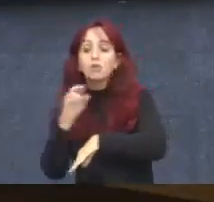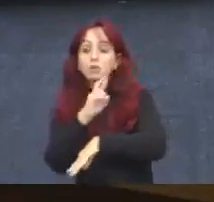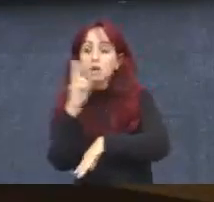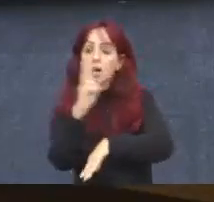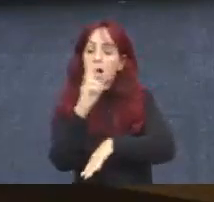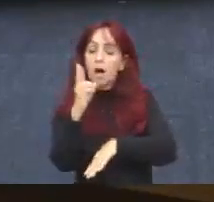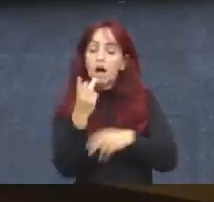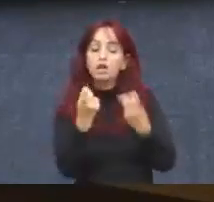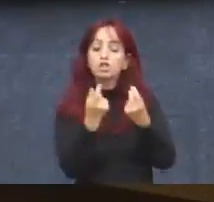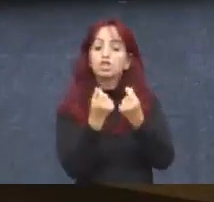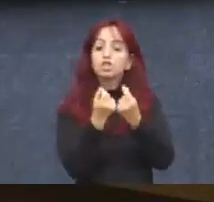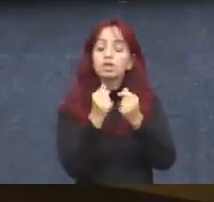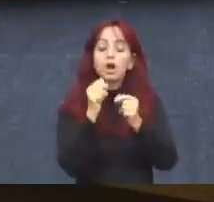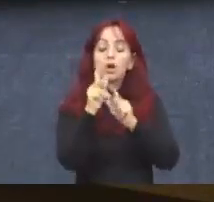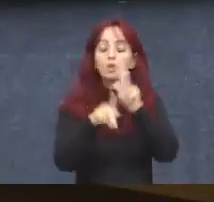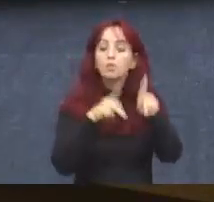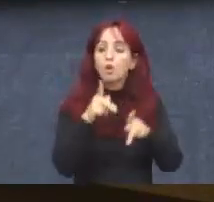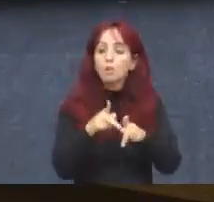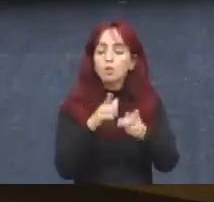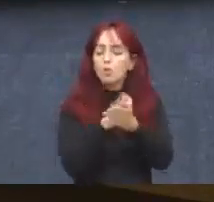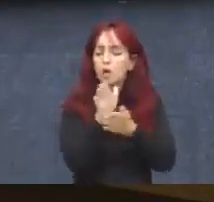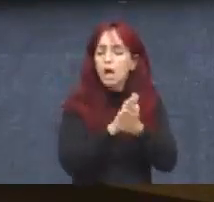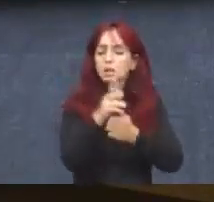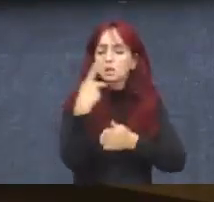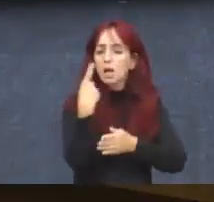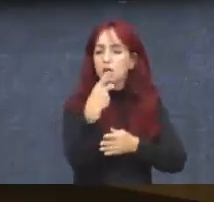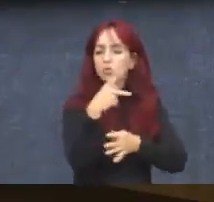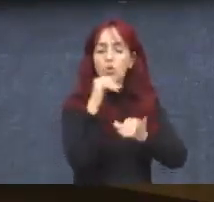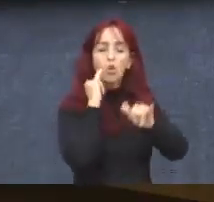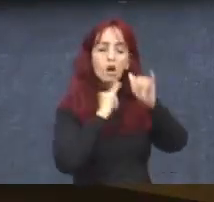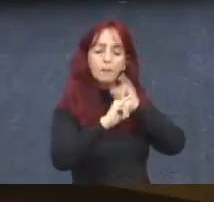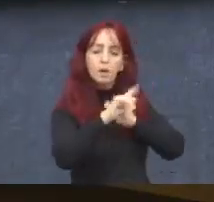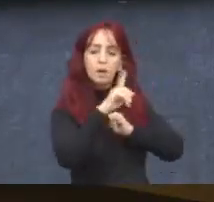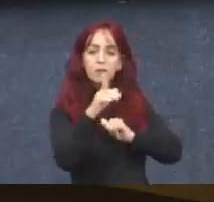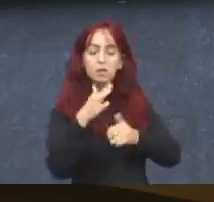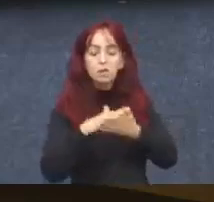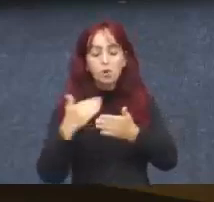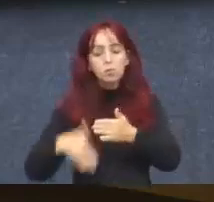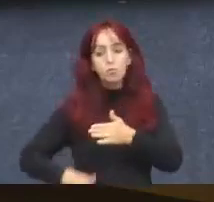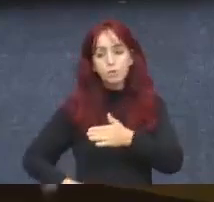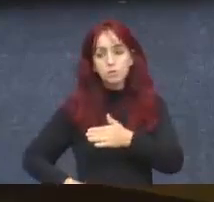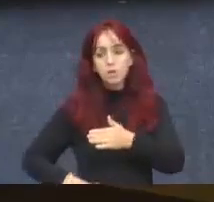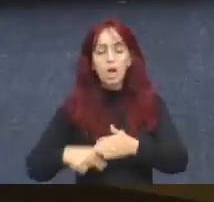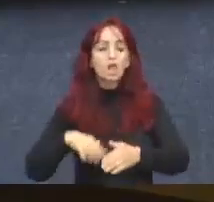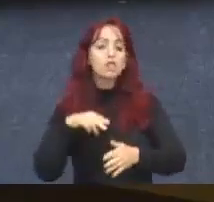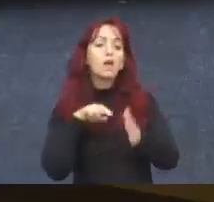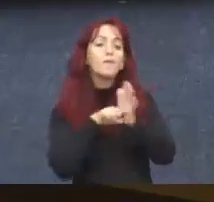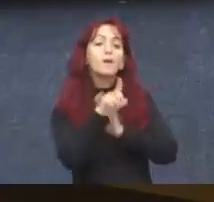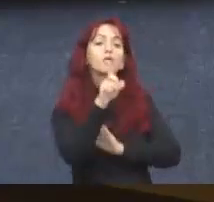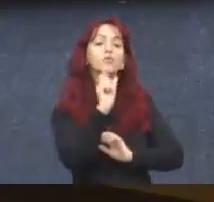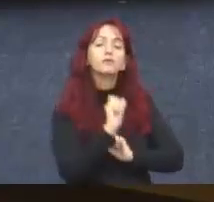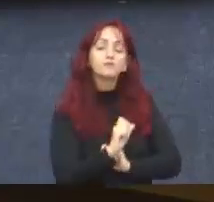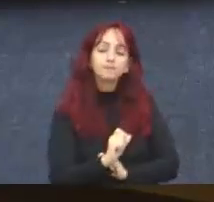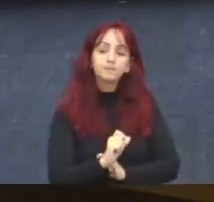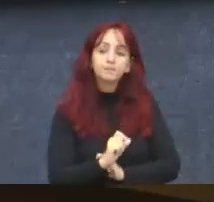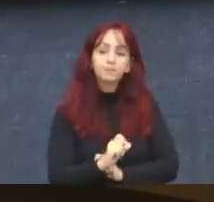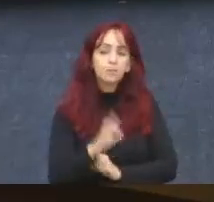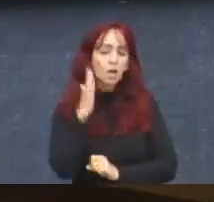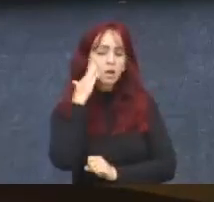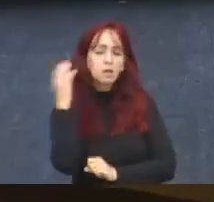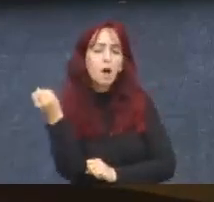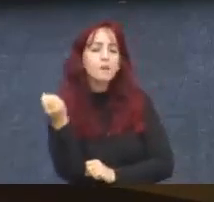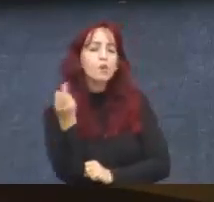na sua campanha, que a senhora botou no seu bolso. Eu tenho algumas perguntas para fazer. Sabe